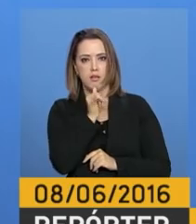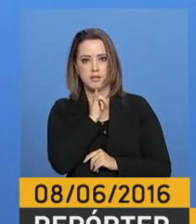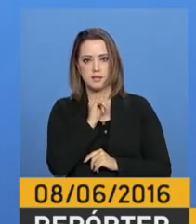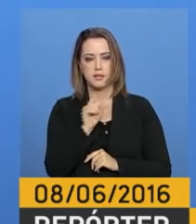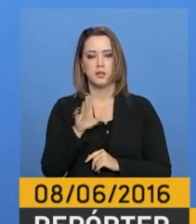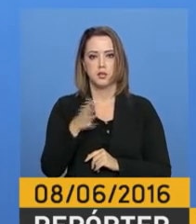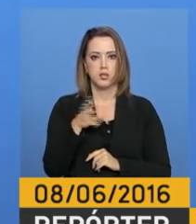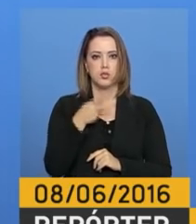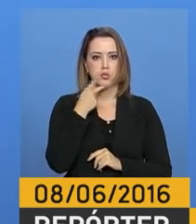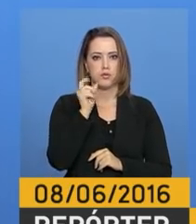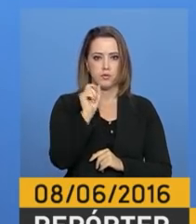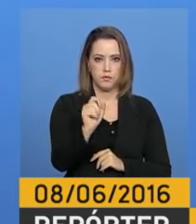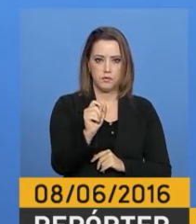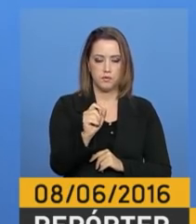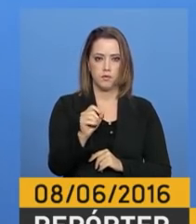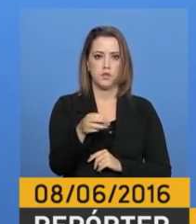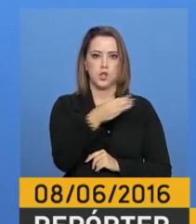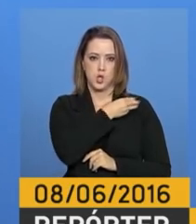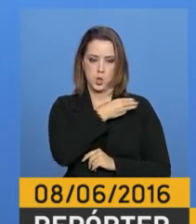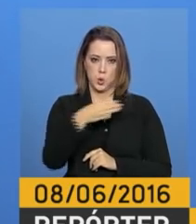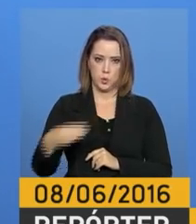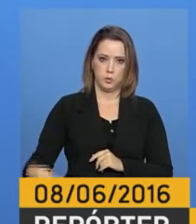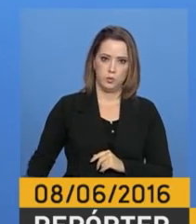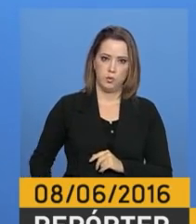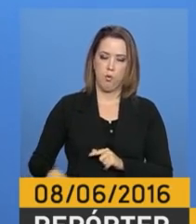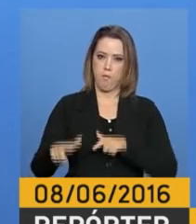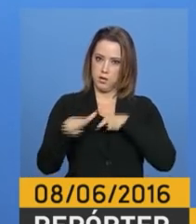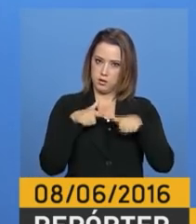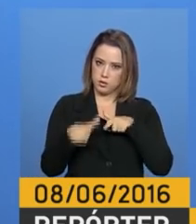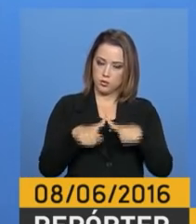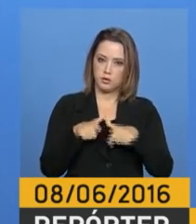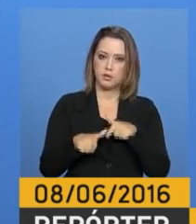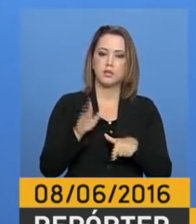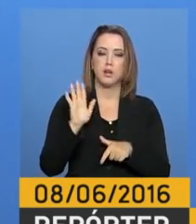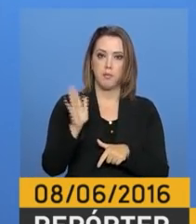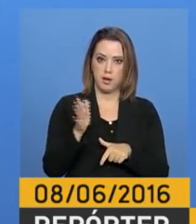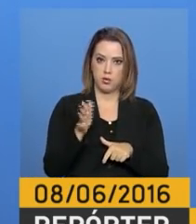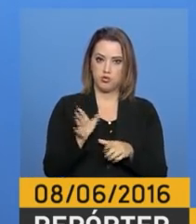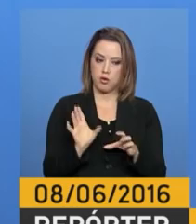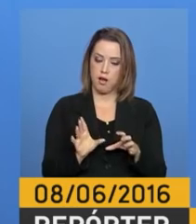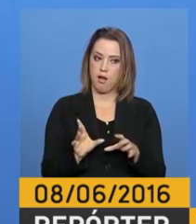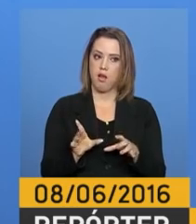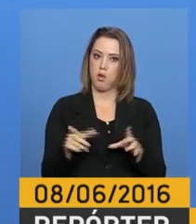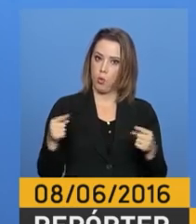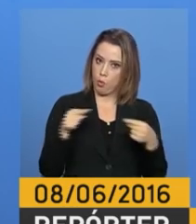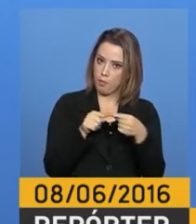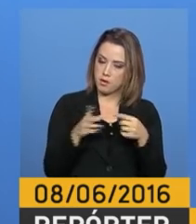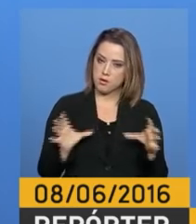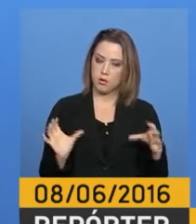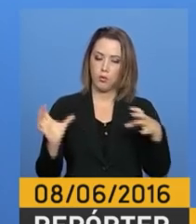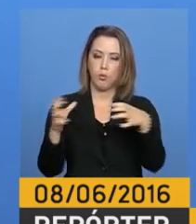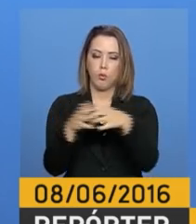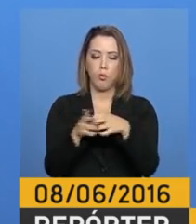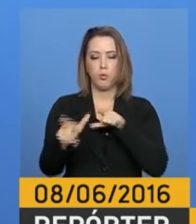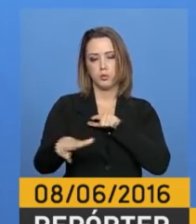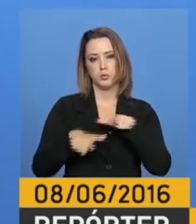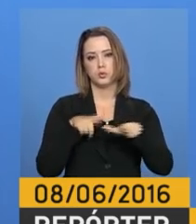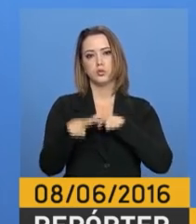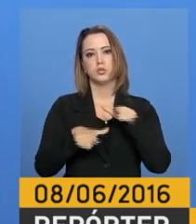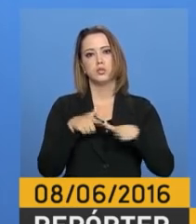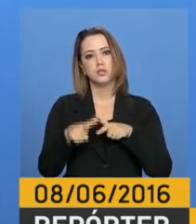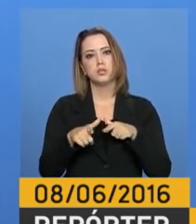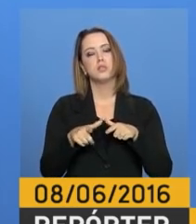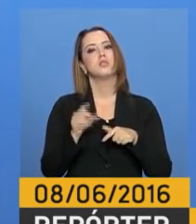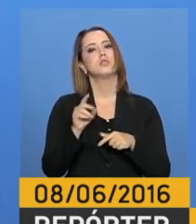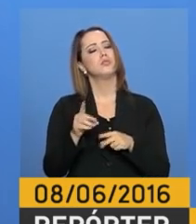ministro do trabalho o ministro Ronaldo Nogueira um grupo de trabalho para rediscutir